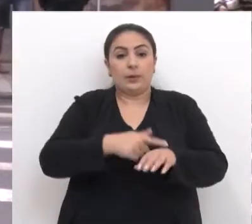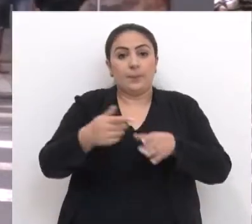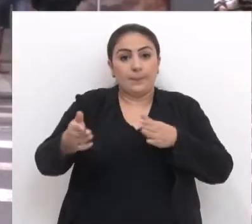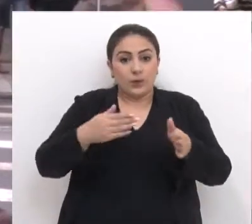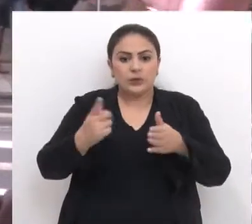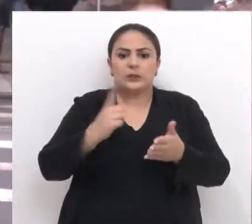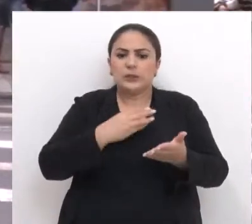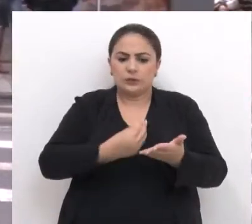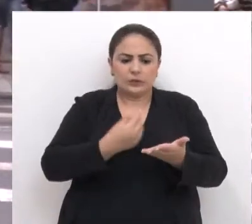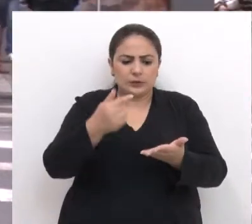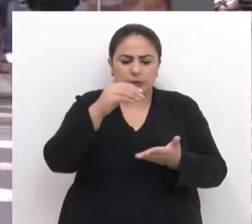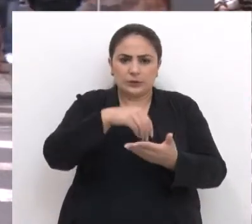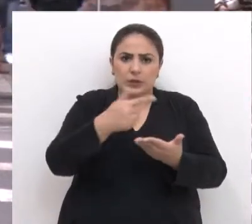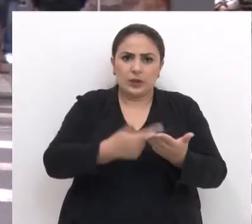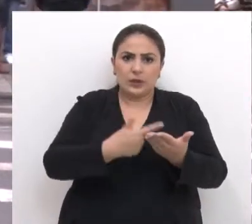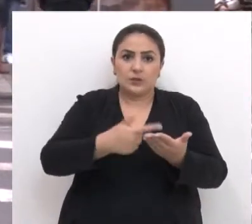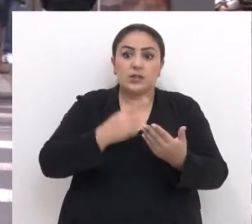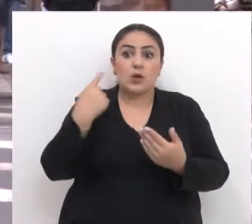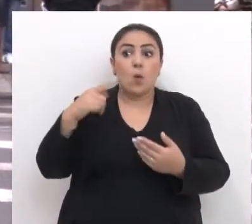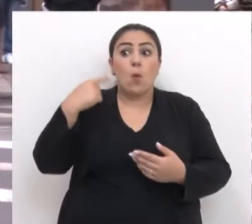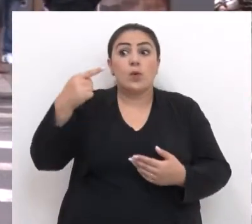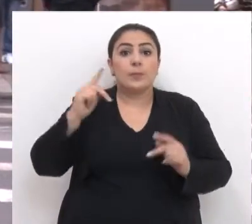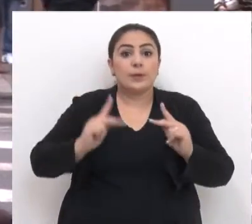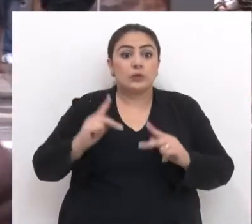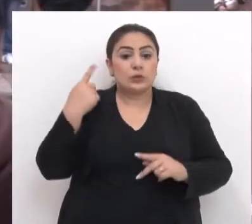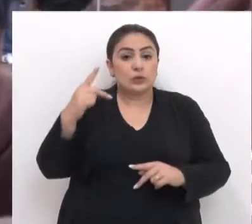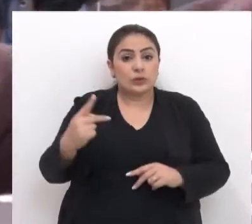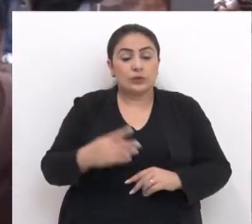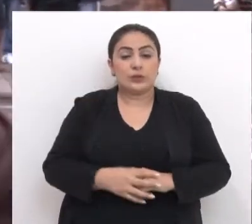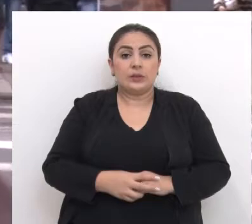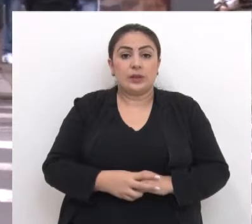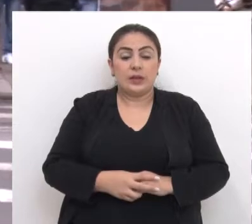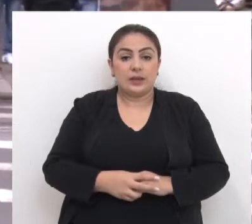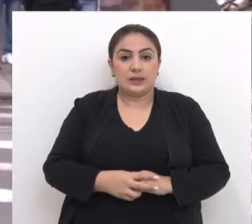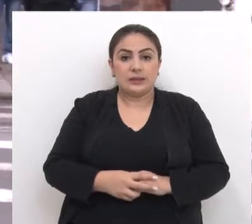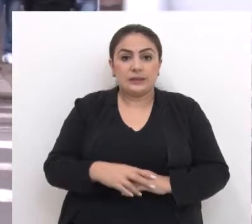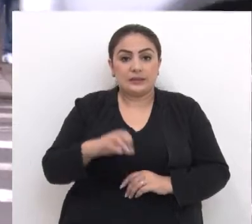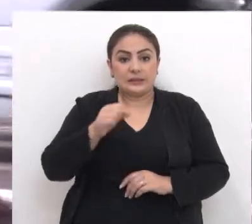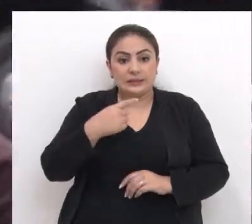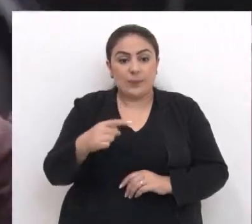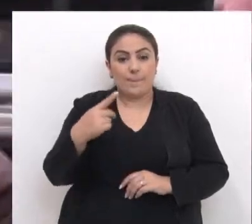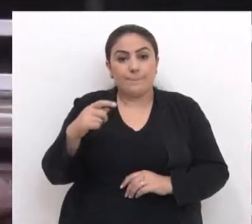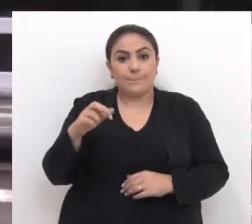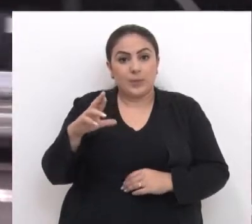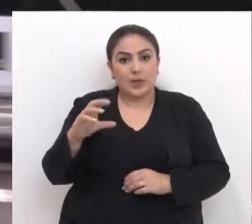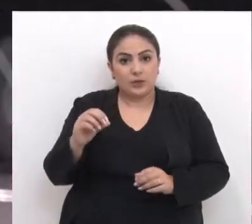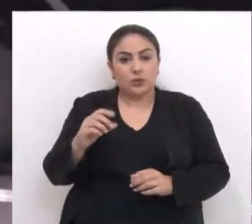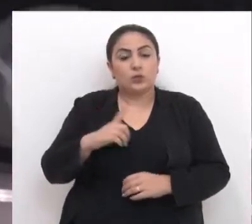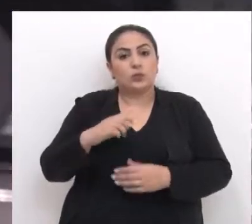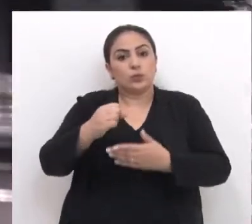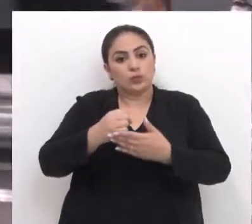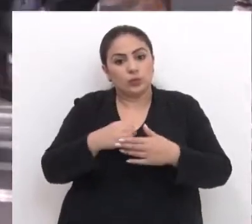época, alferes, está no livro de outros historiadores. Um historiador agora de São Pedro do Sul me